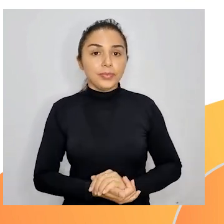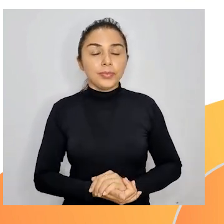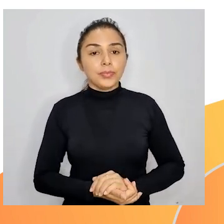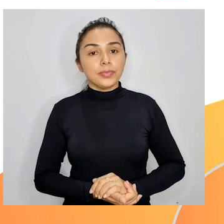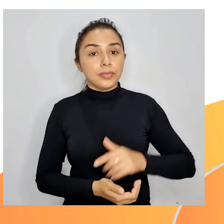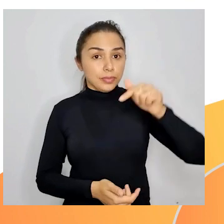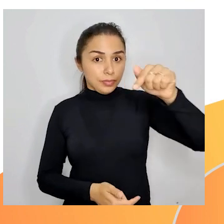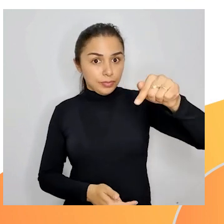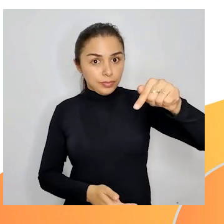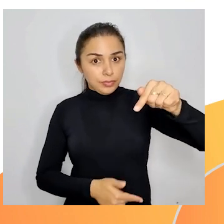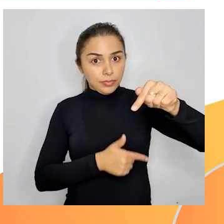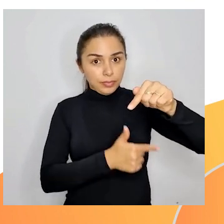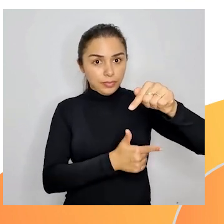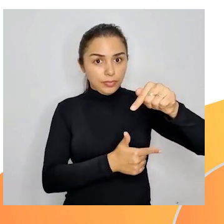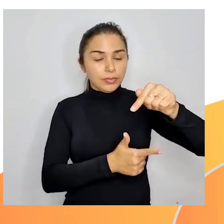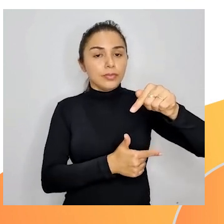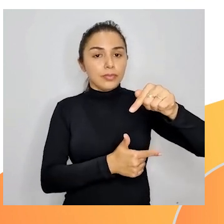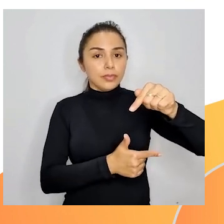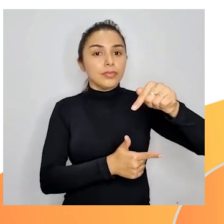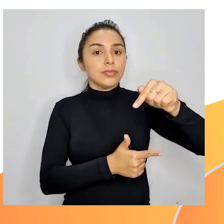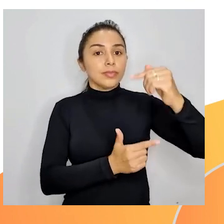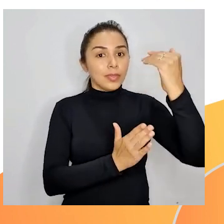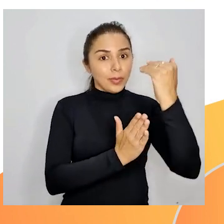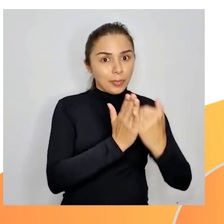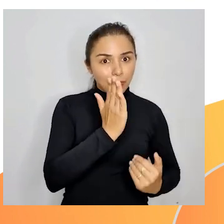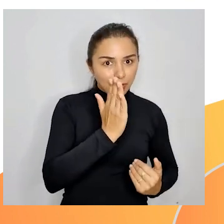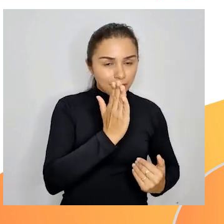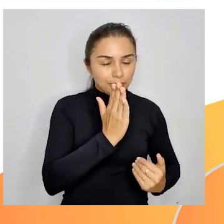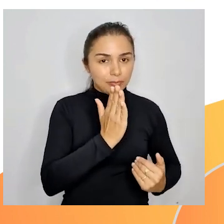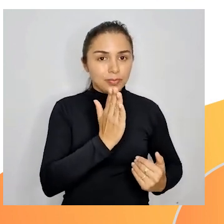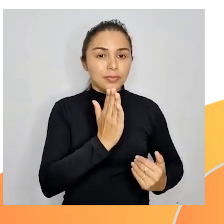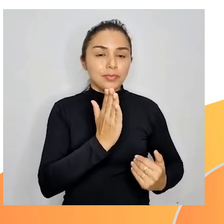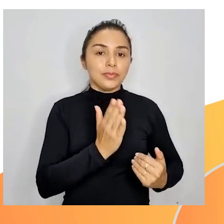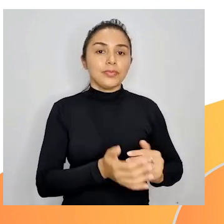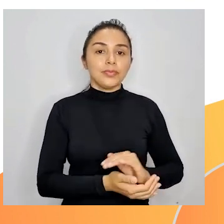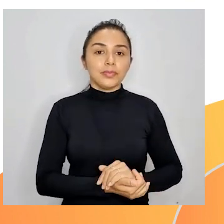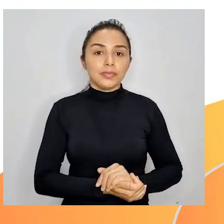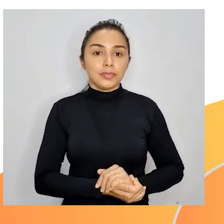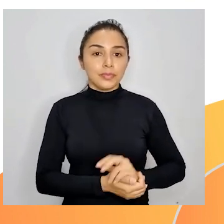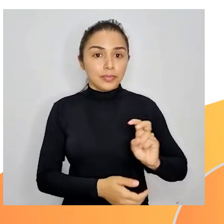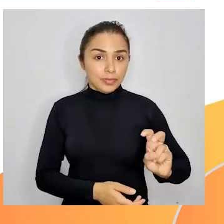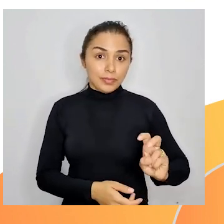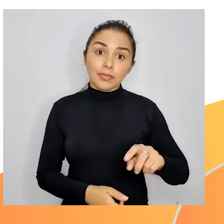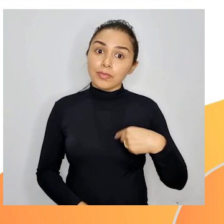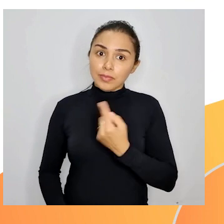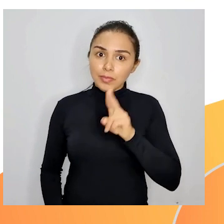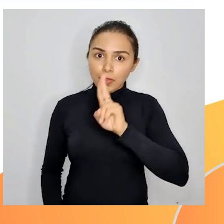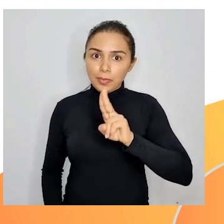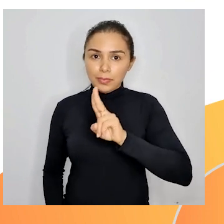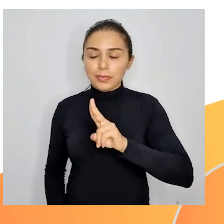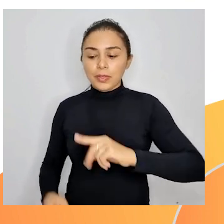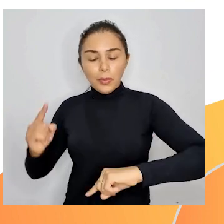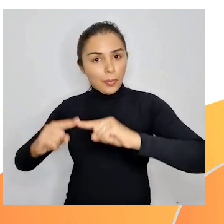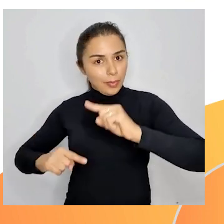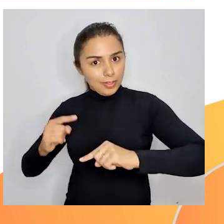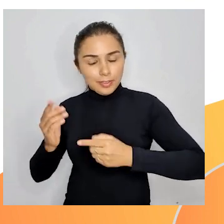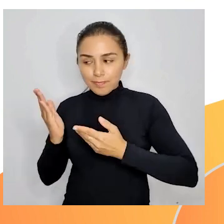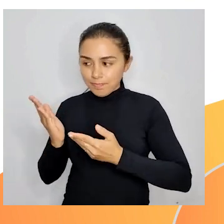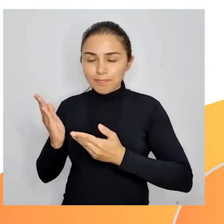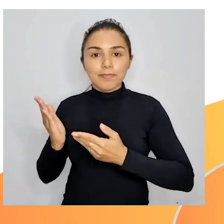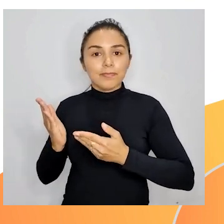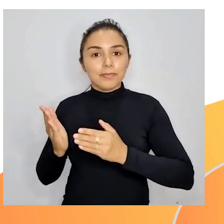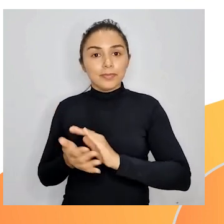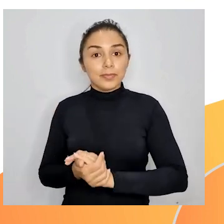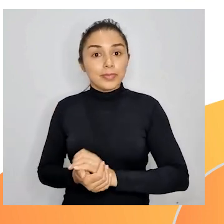menos 2, com auxílio do material dourado aqui vai nos ajudar a compreender melhor. Tenho 7,